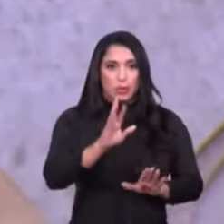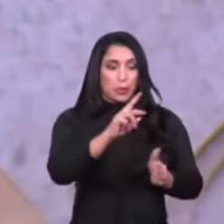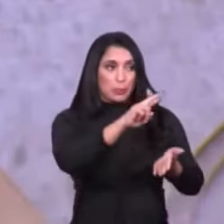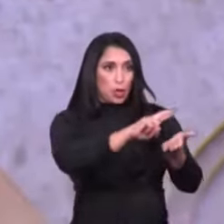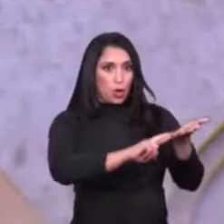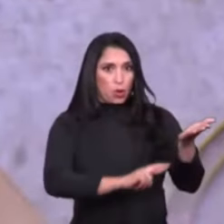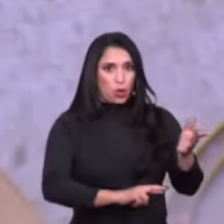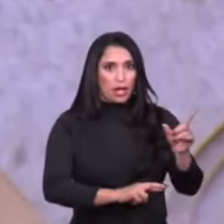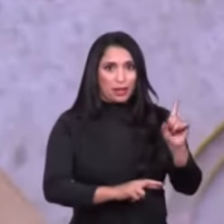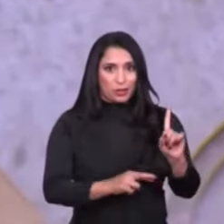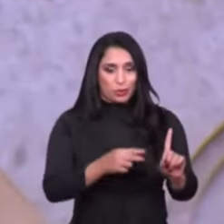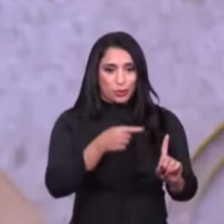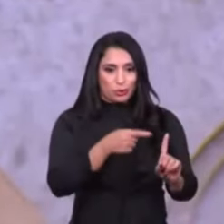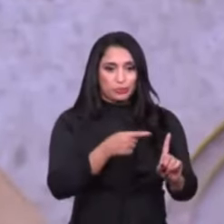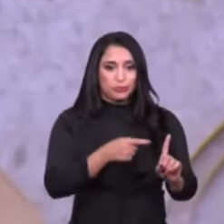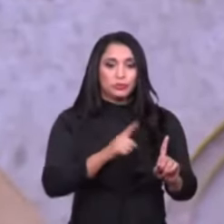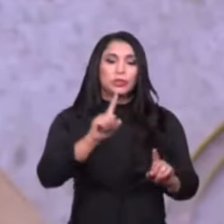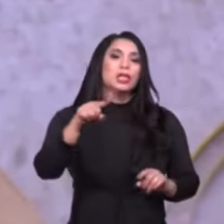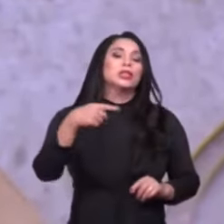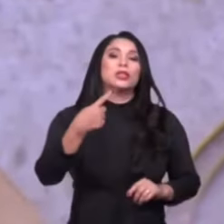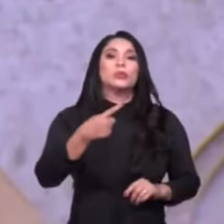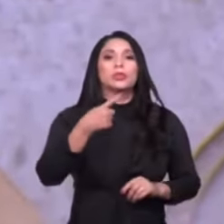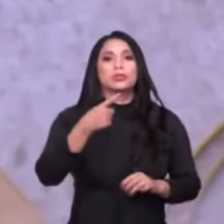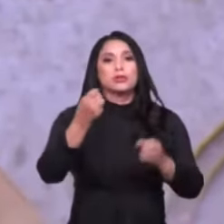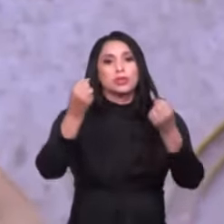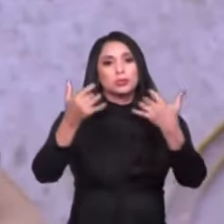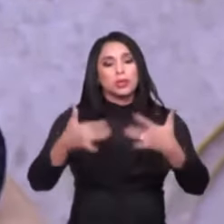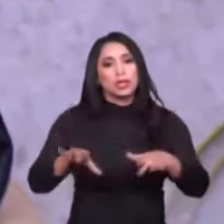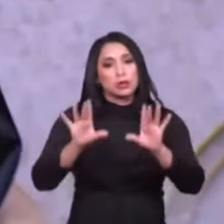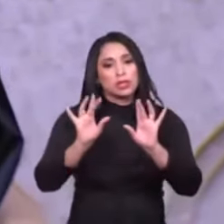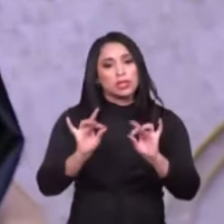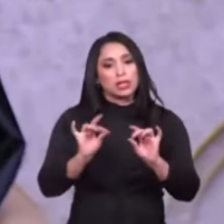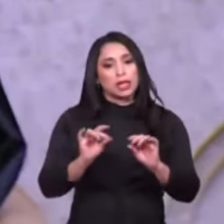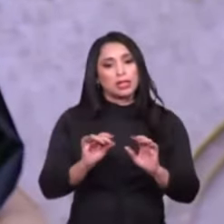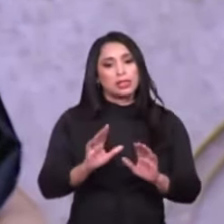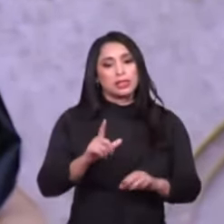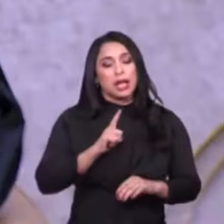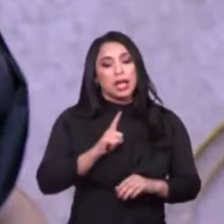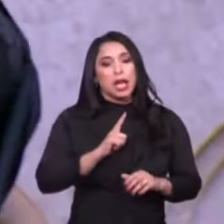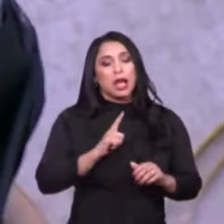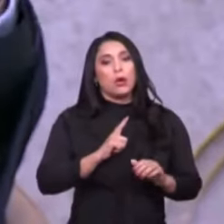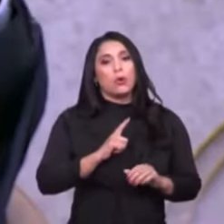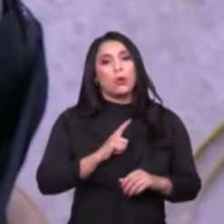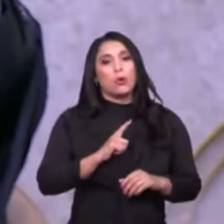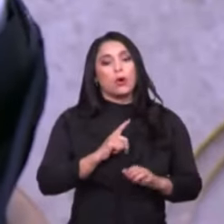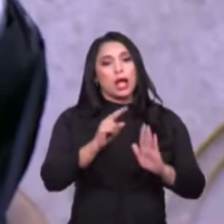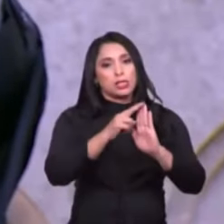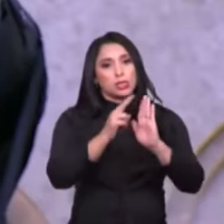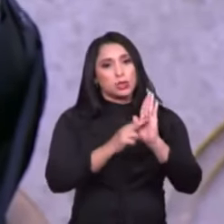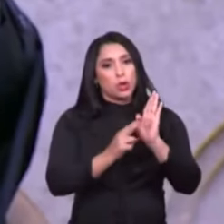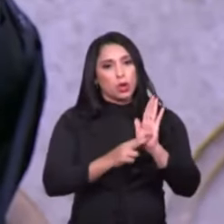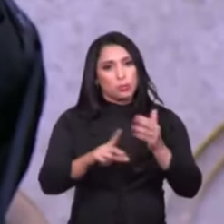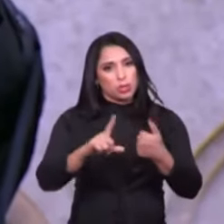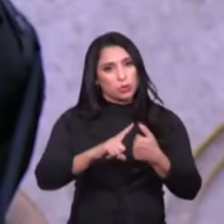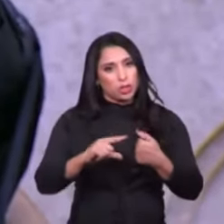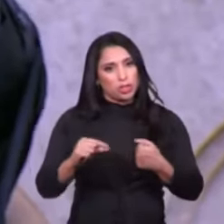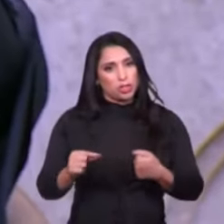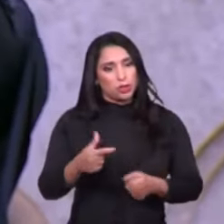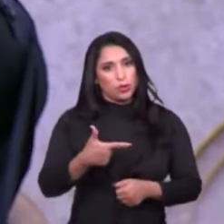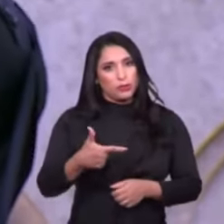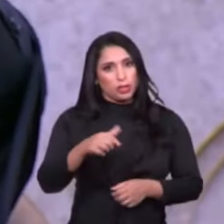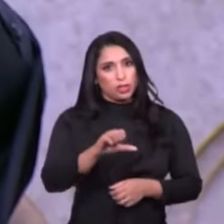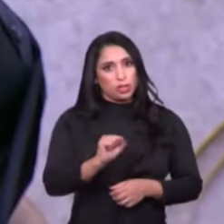que foi acompanhada, em seguida vou identificar por quem, a norma do artigo 28 e as sanções do artigo